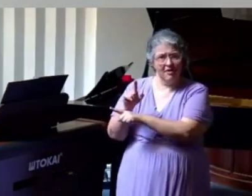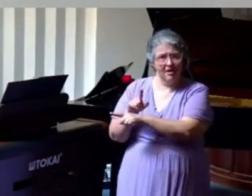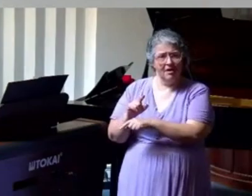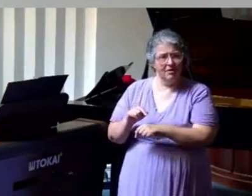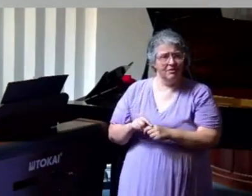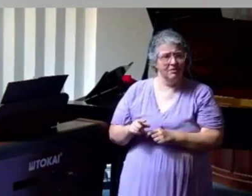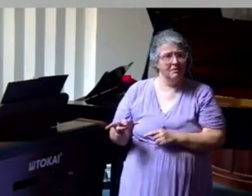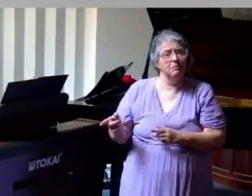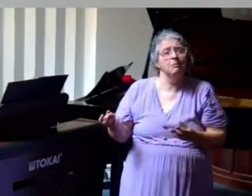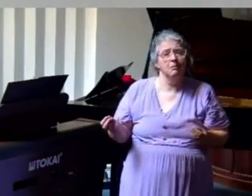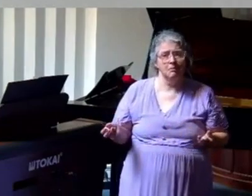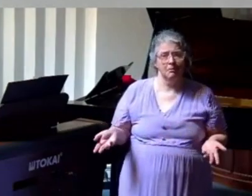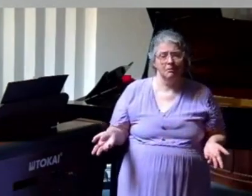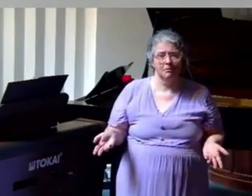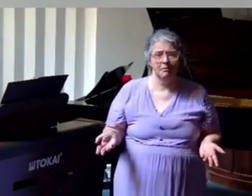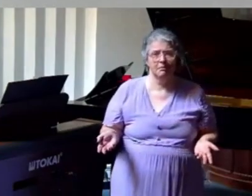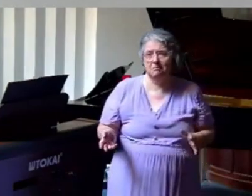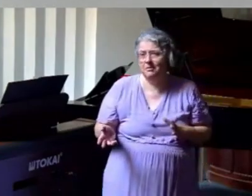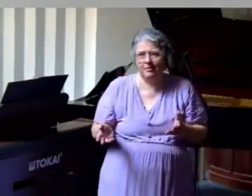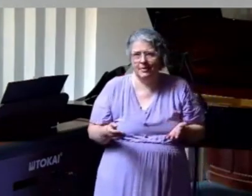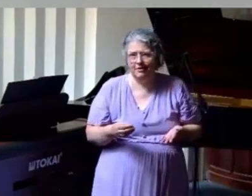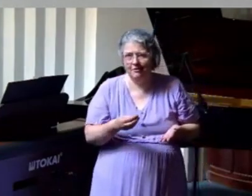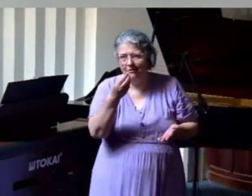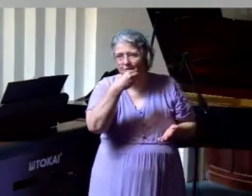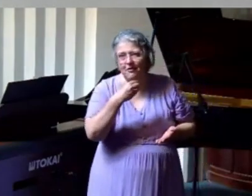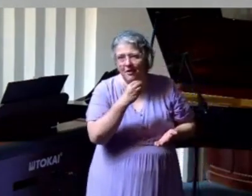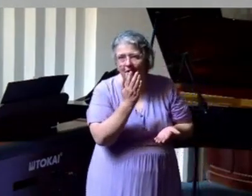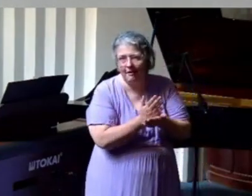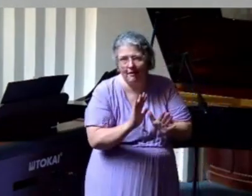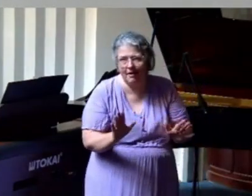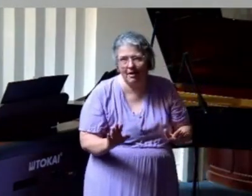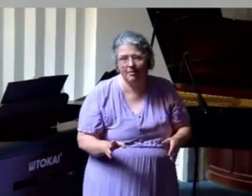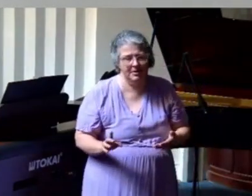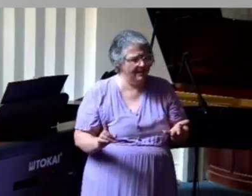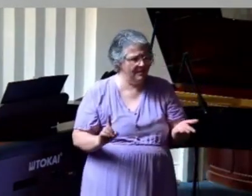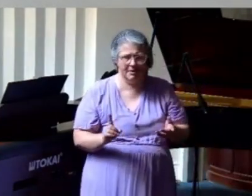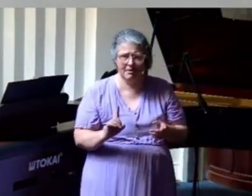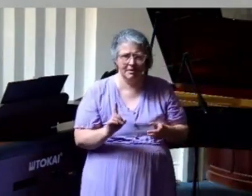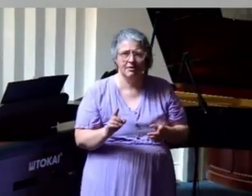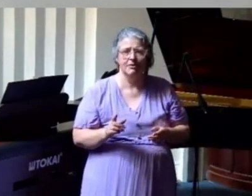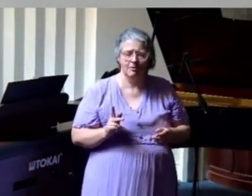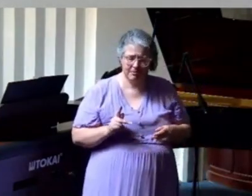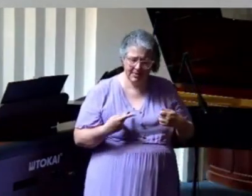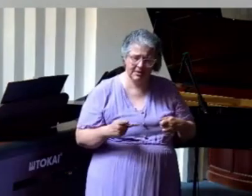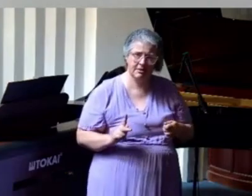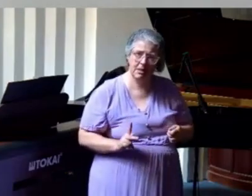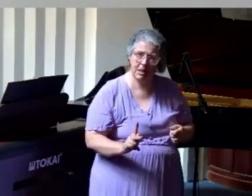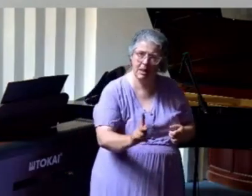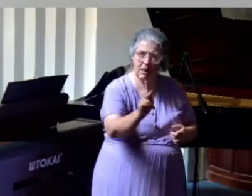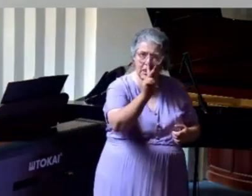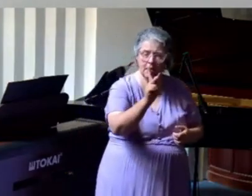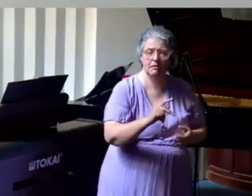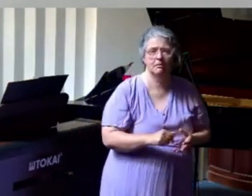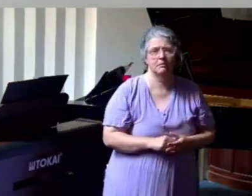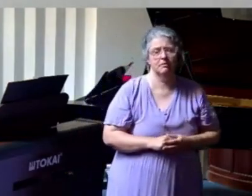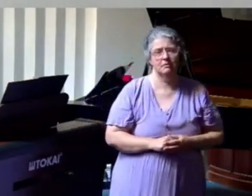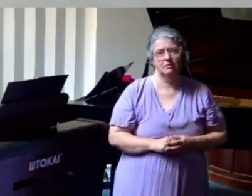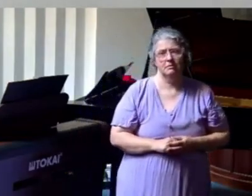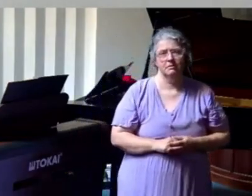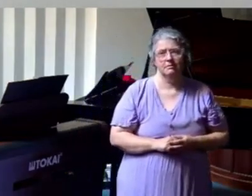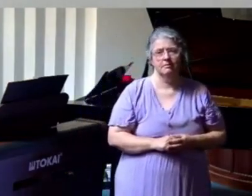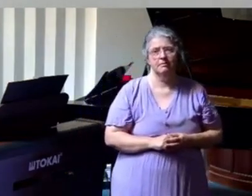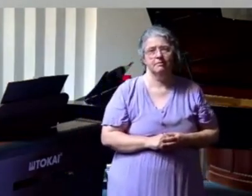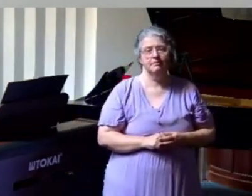fé? Veja, comunhão é uma coisa muito boa. O Salmo 1 diz que é bem-aventurado aquele que